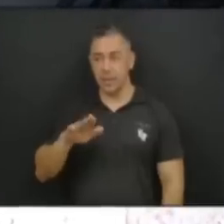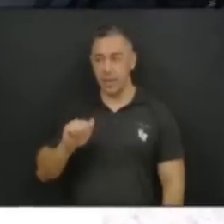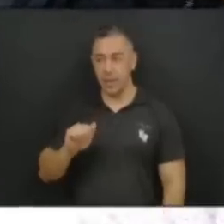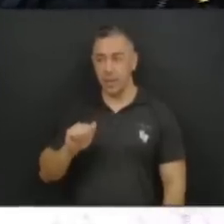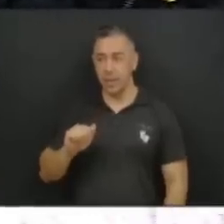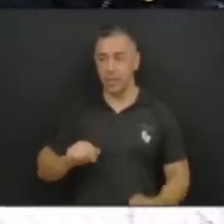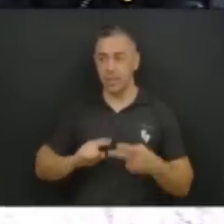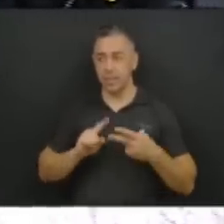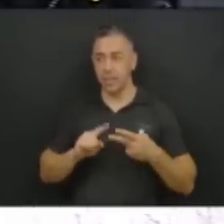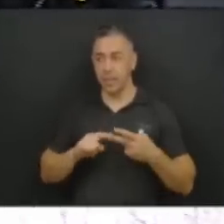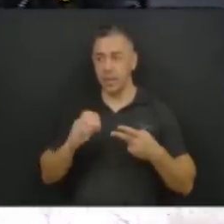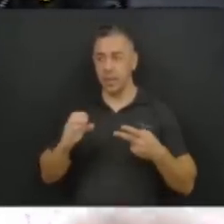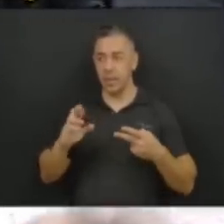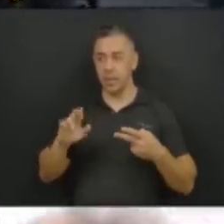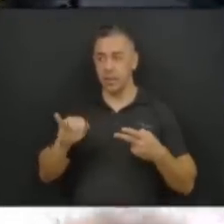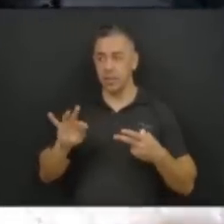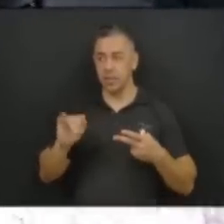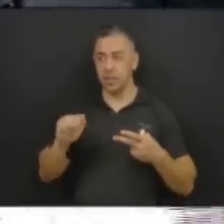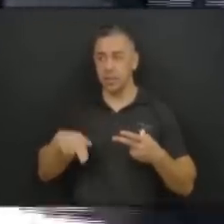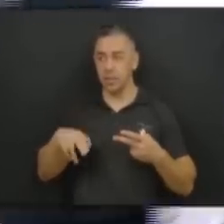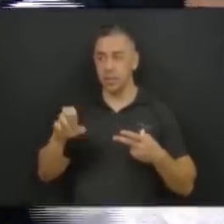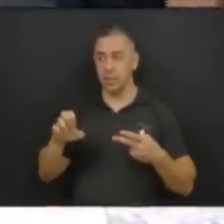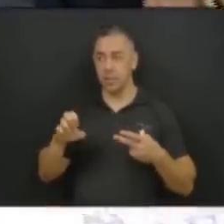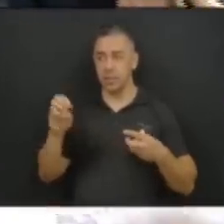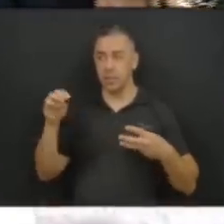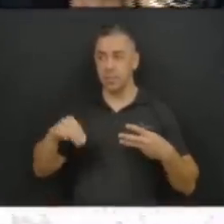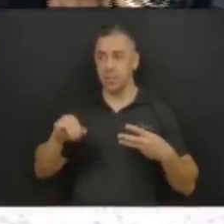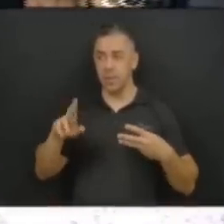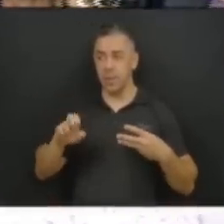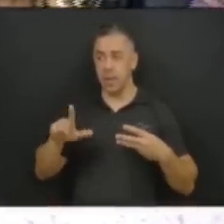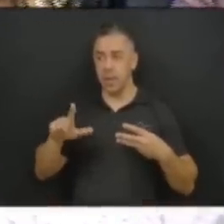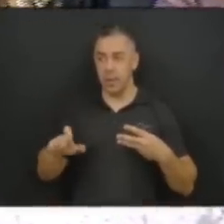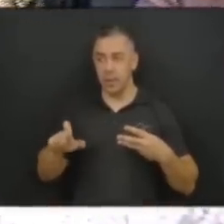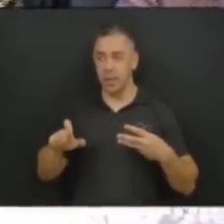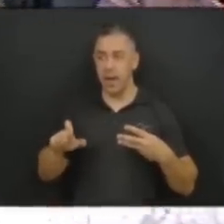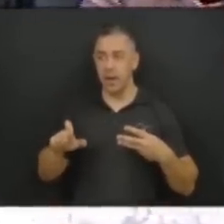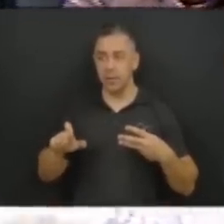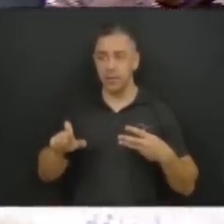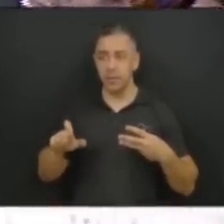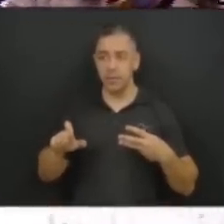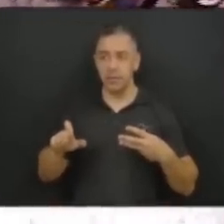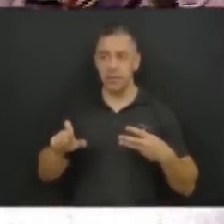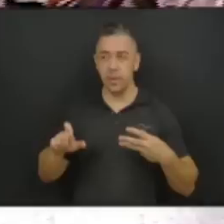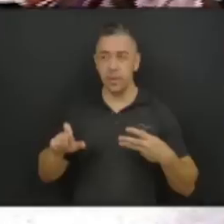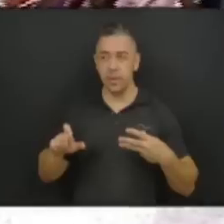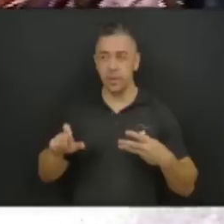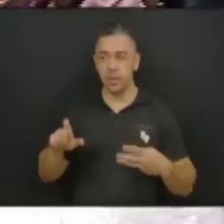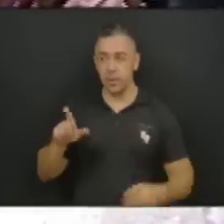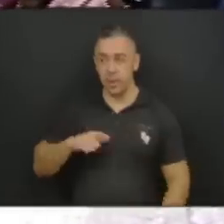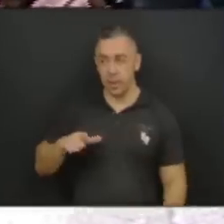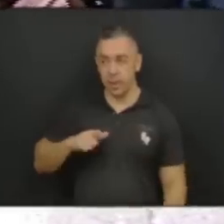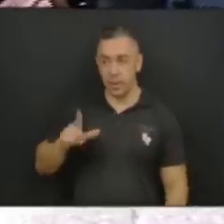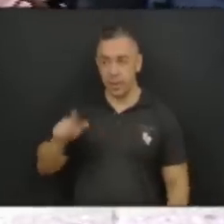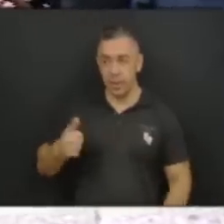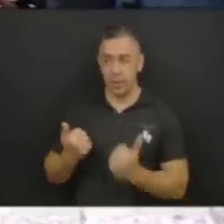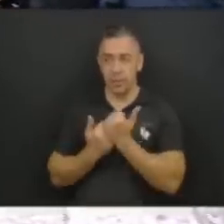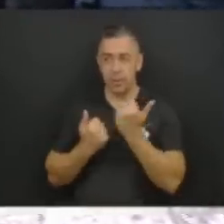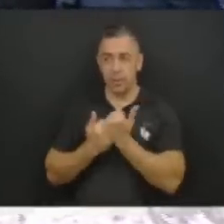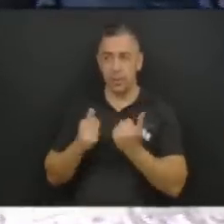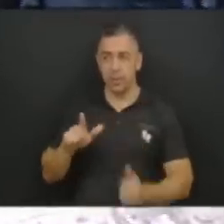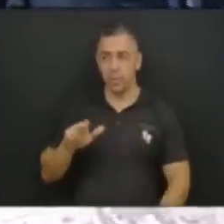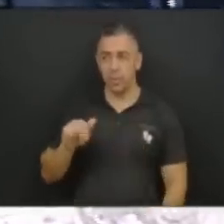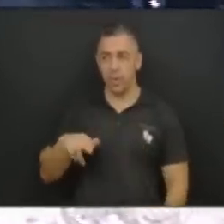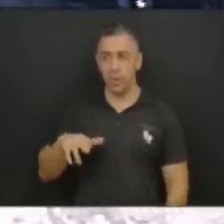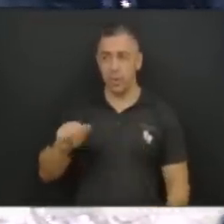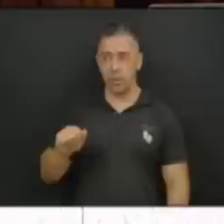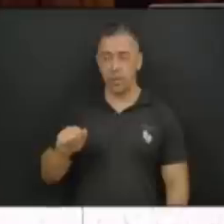Cristiane Jan carelli Mirele cento leite e da assessora jurídica